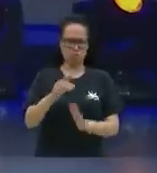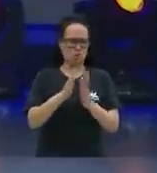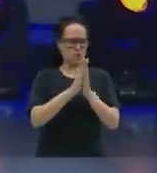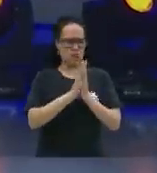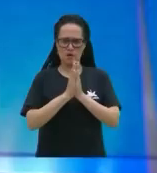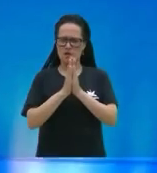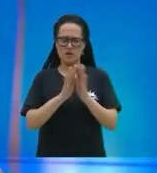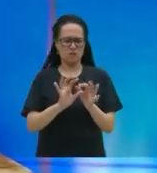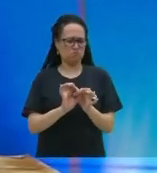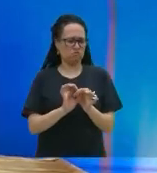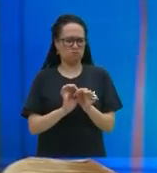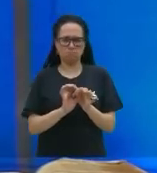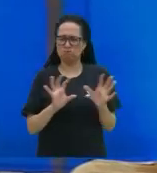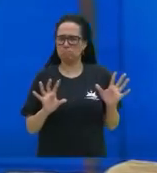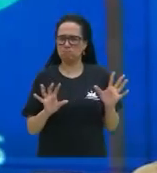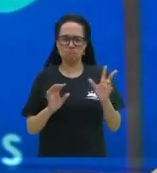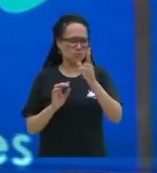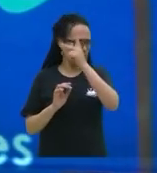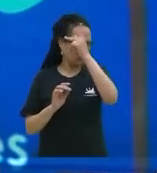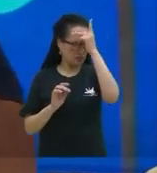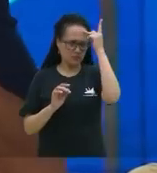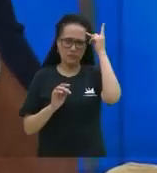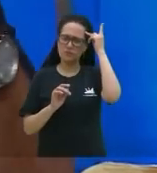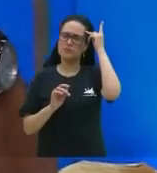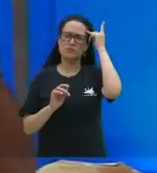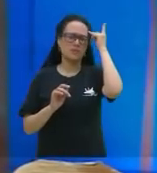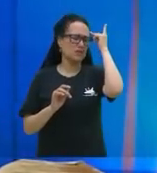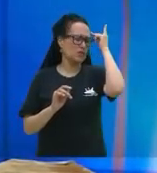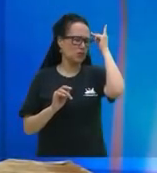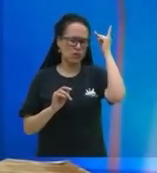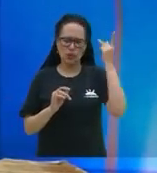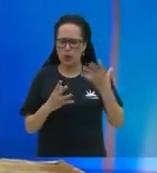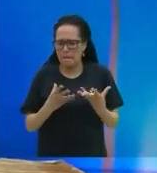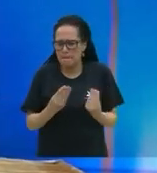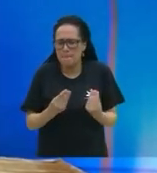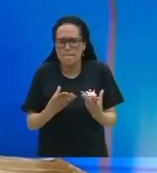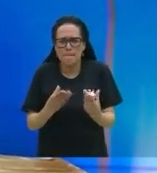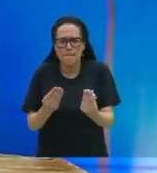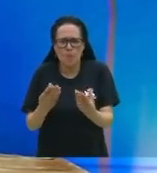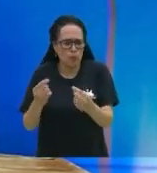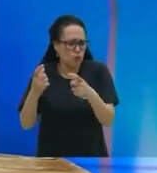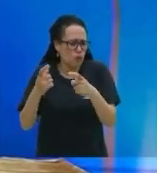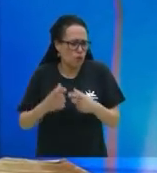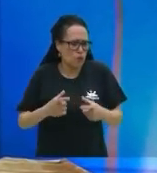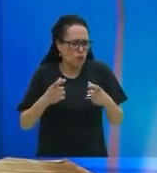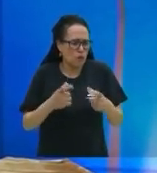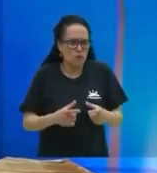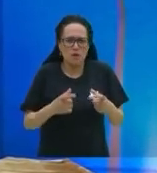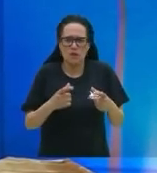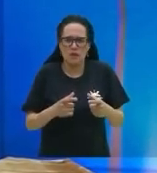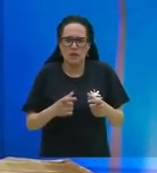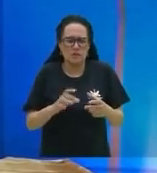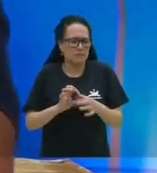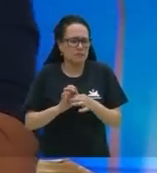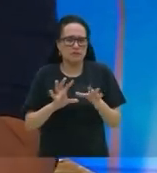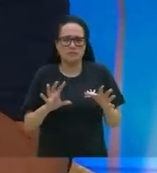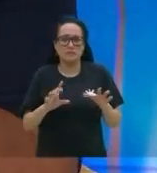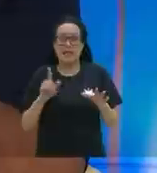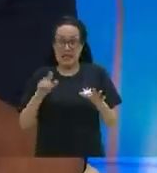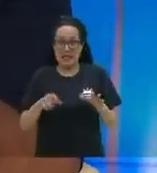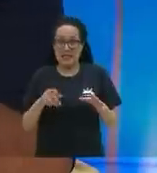As pessoas eram libertadas às centenas, aos milhares por onde ele passava. Era o ministério